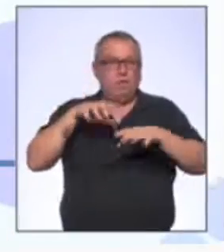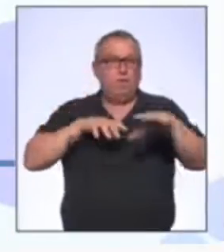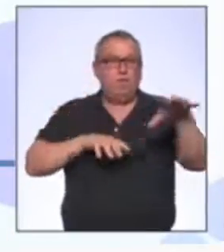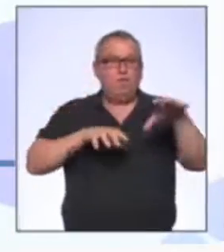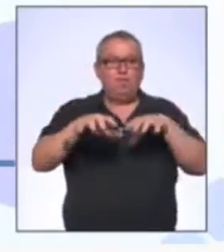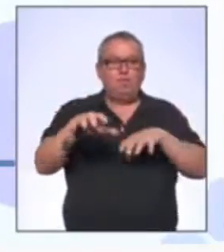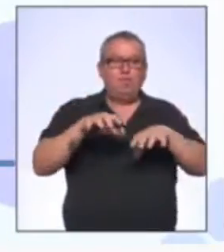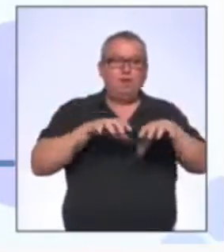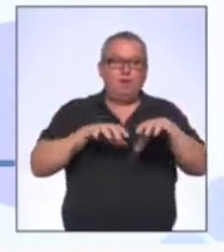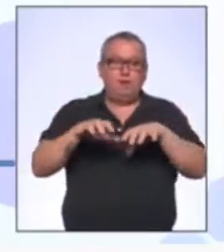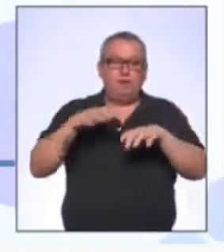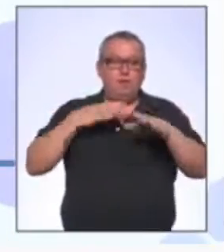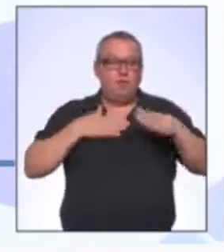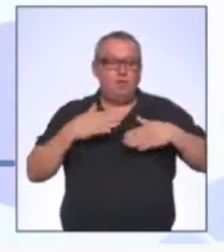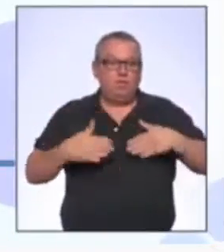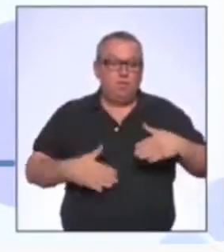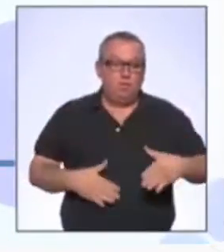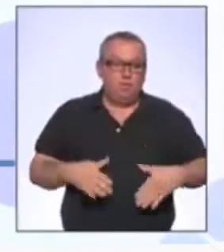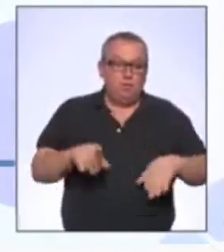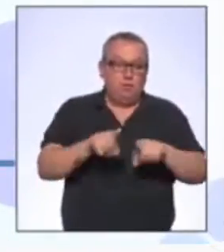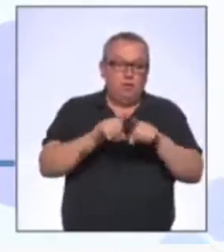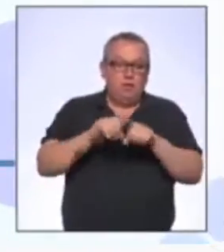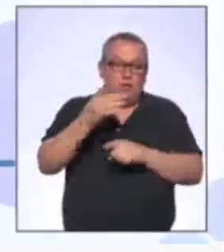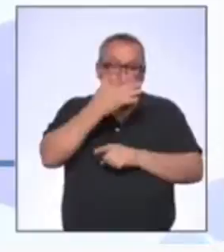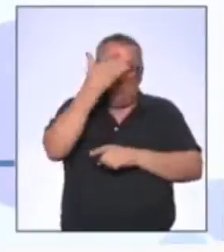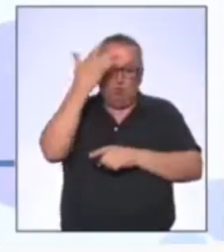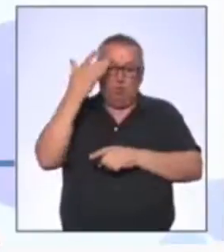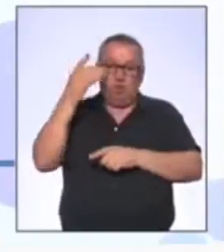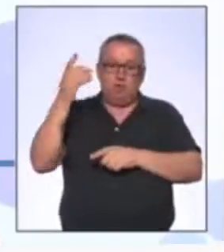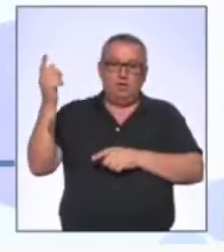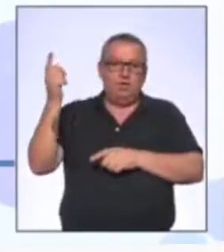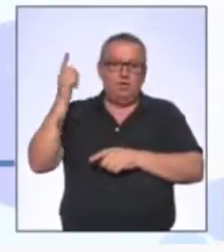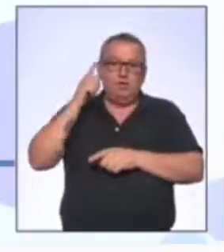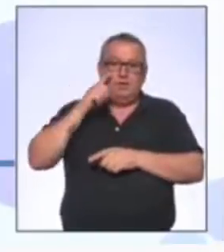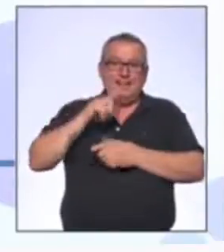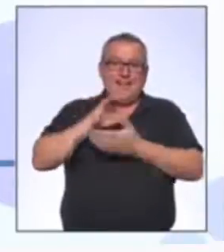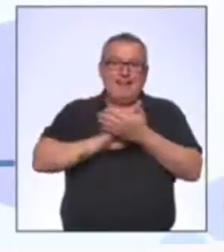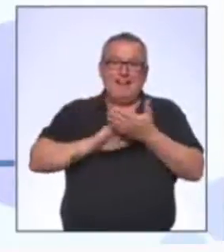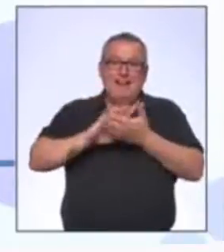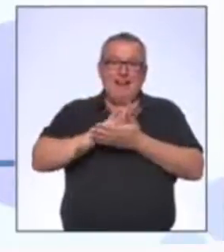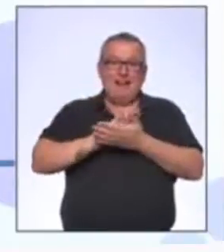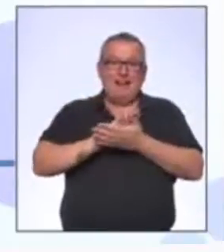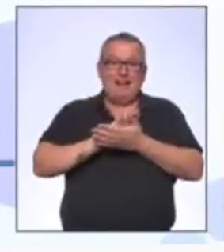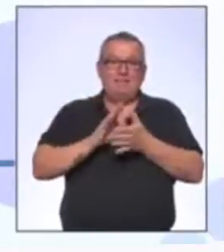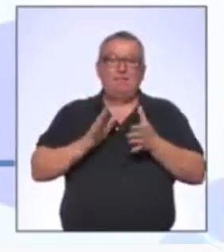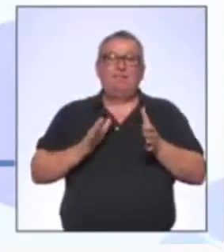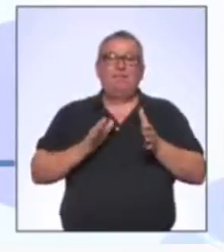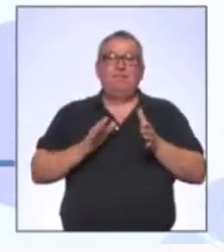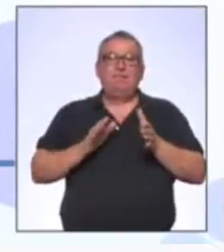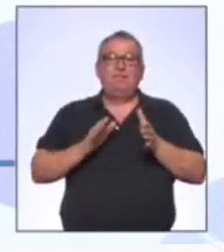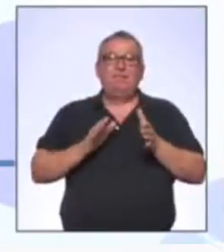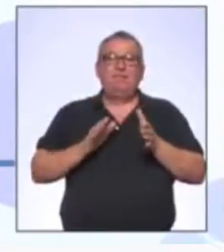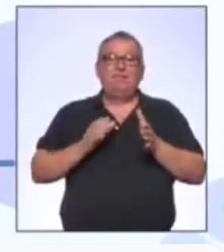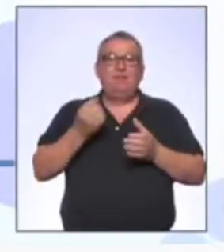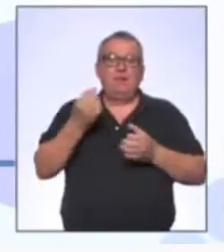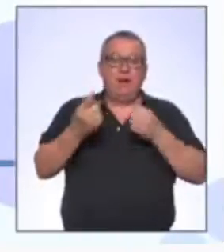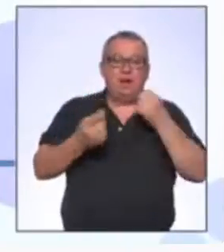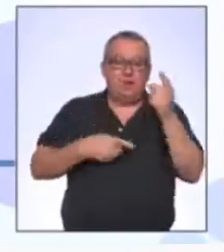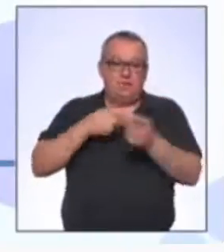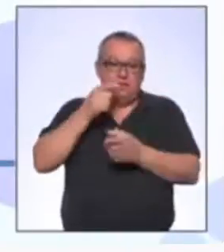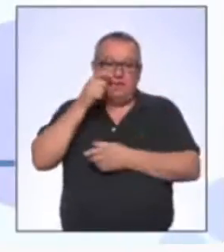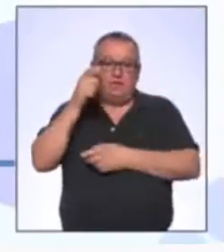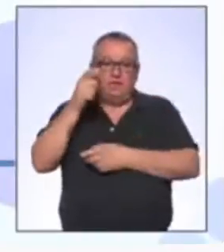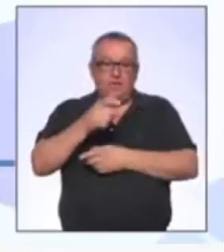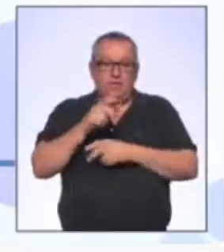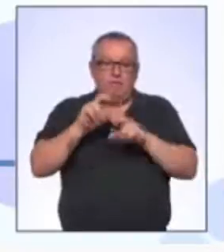essa movimentação em alguma parte do corpo existem pessoas até que não mô locomovem mais nada que às vezes eu acho que você já